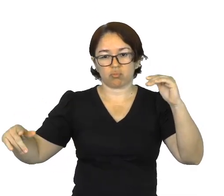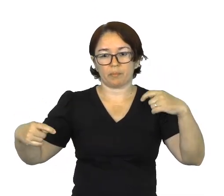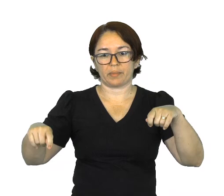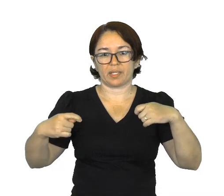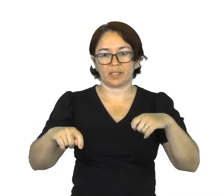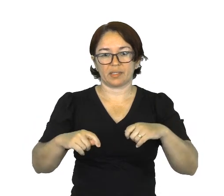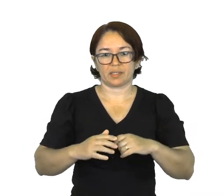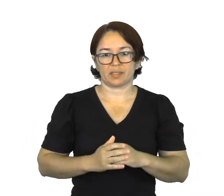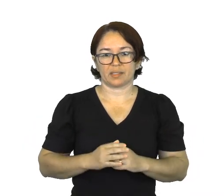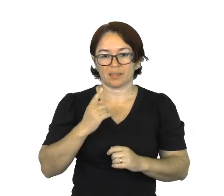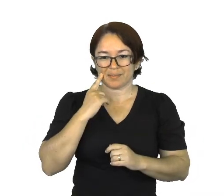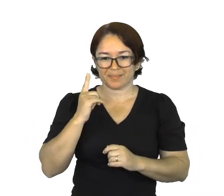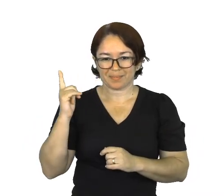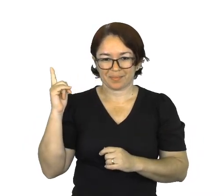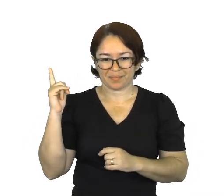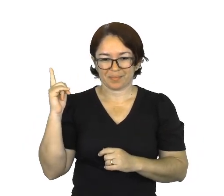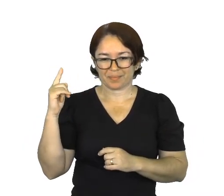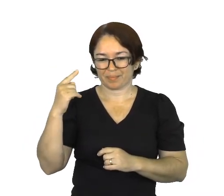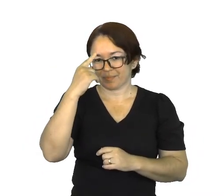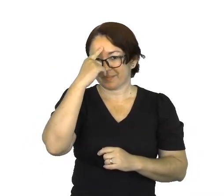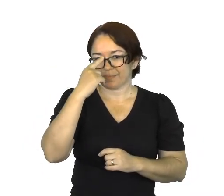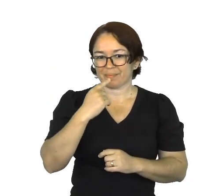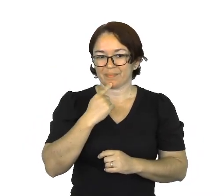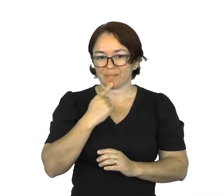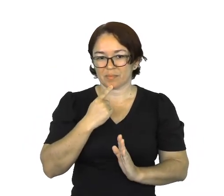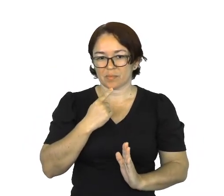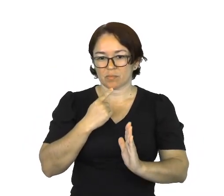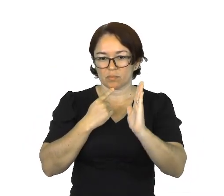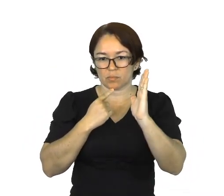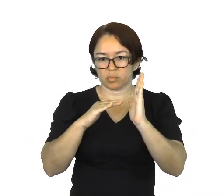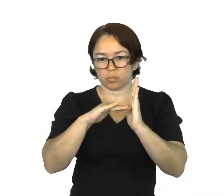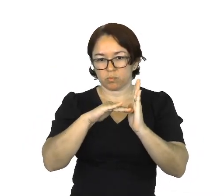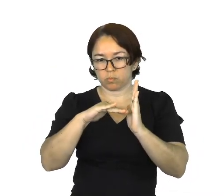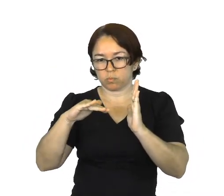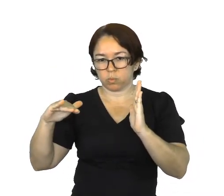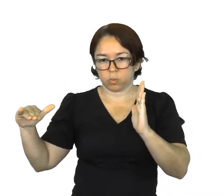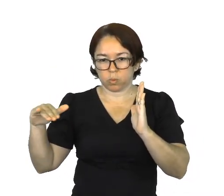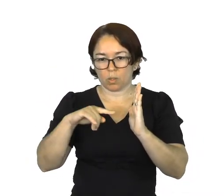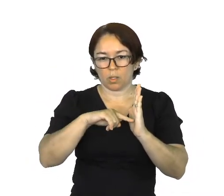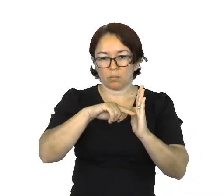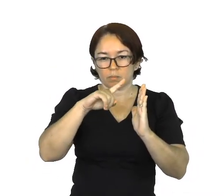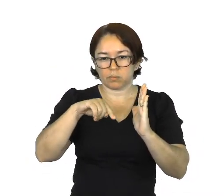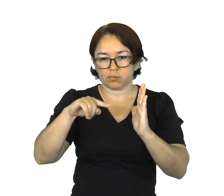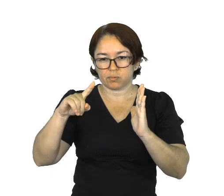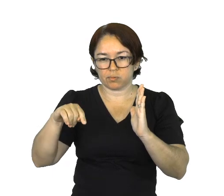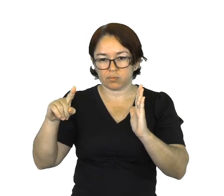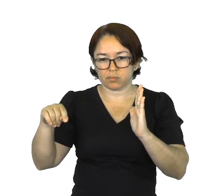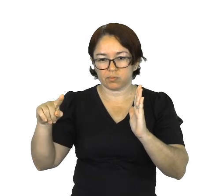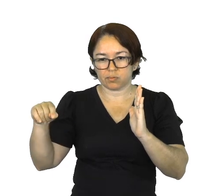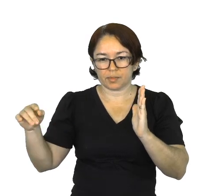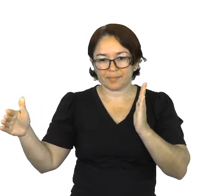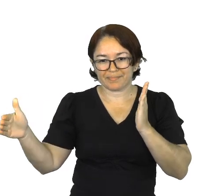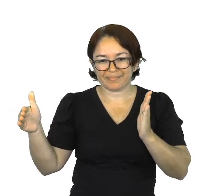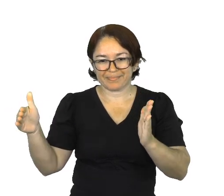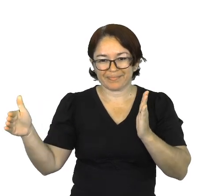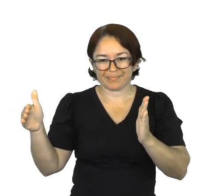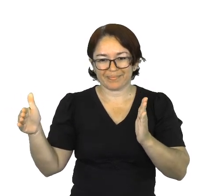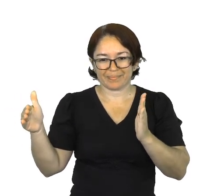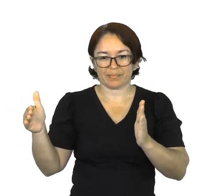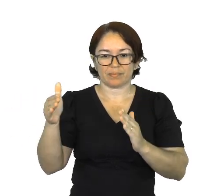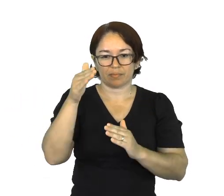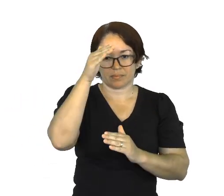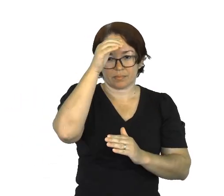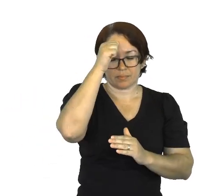de vocês, aí vocês estão vendo direitinho o que é uma crista, o que é um vale, qual é a amplitude. Vocês viram a função de uma